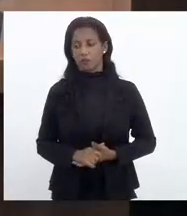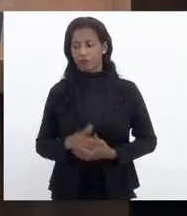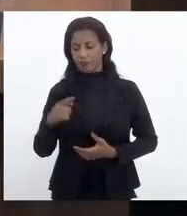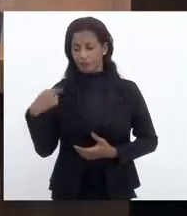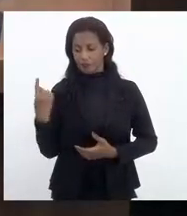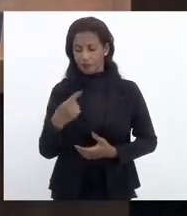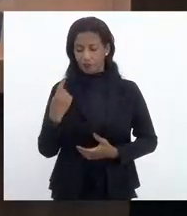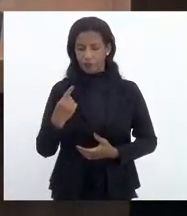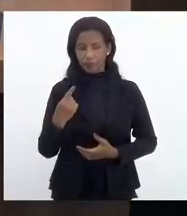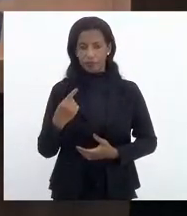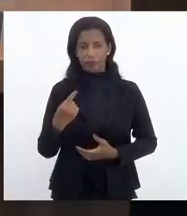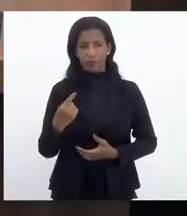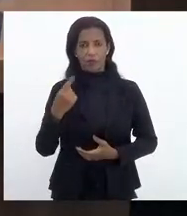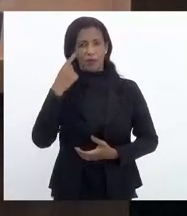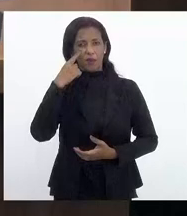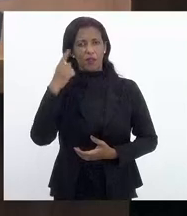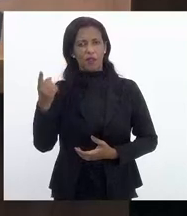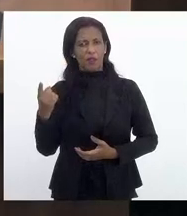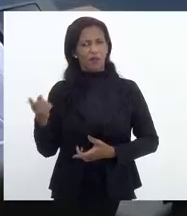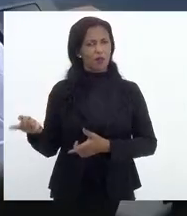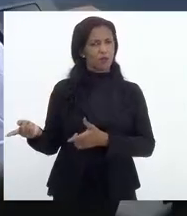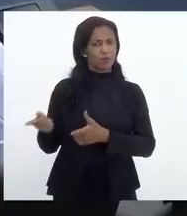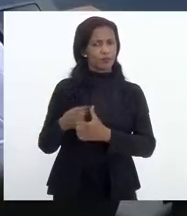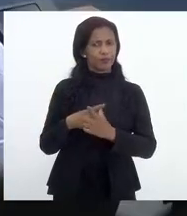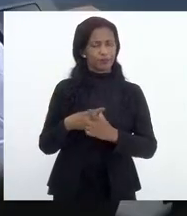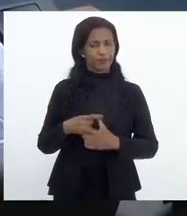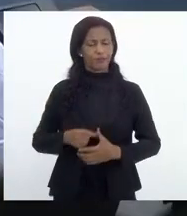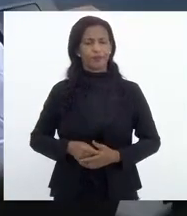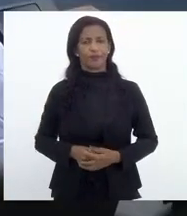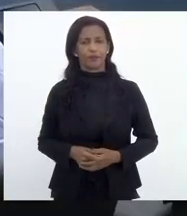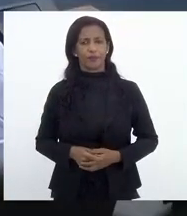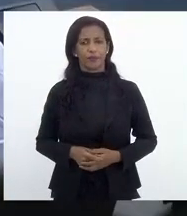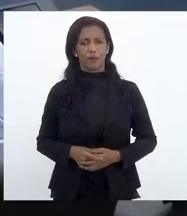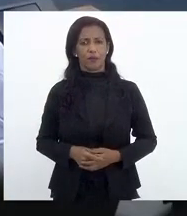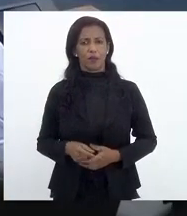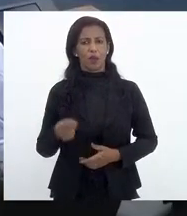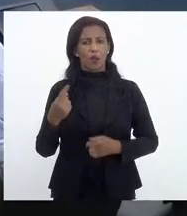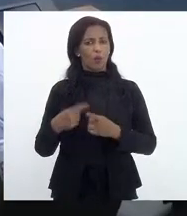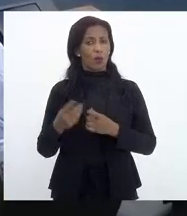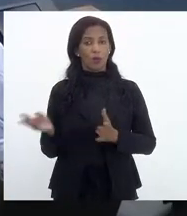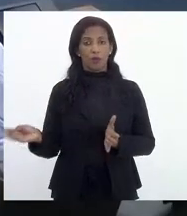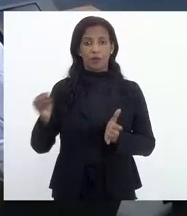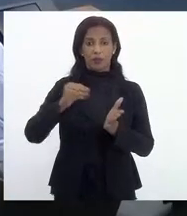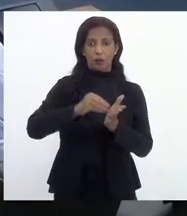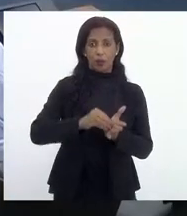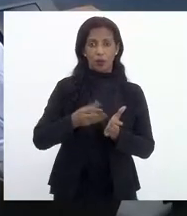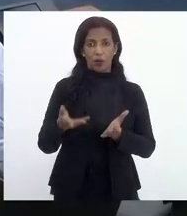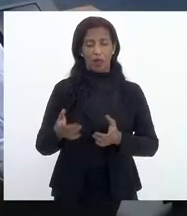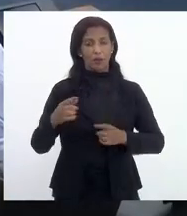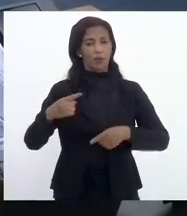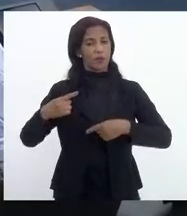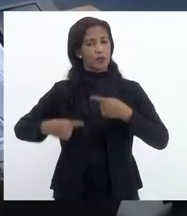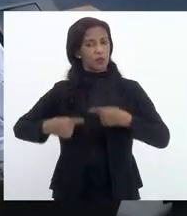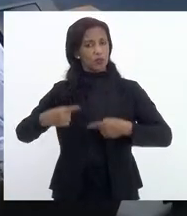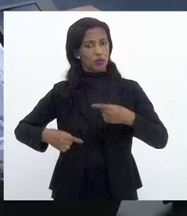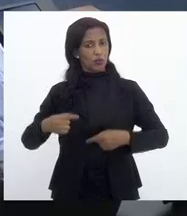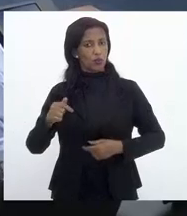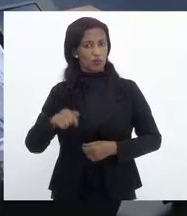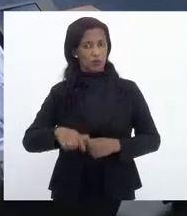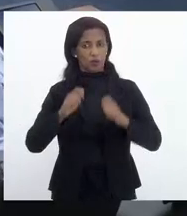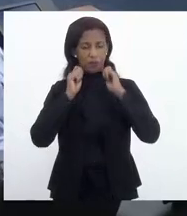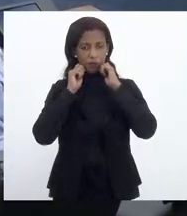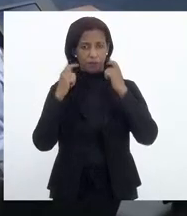gente está considerando isso É que na verdade não está sendo colocado aqui para se discutir nessa casa